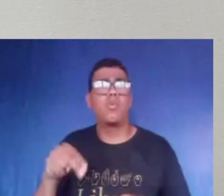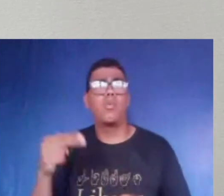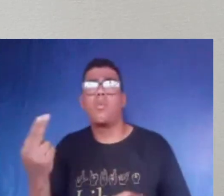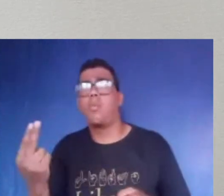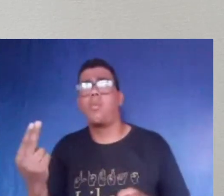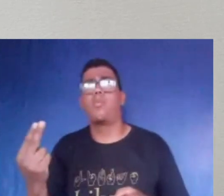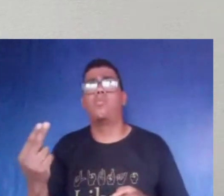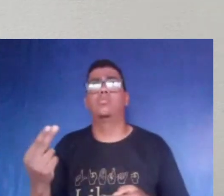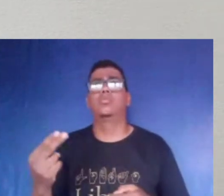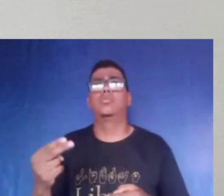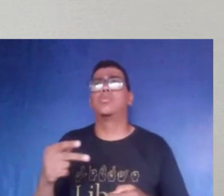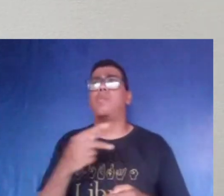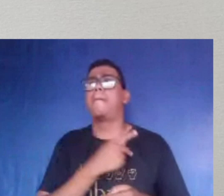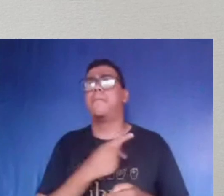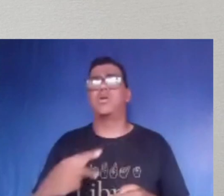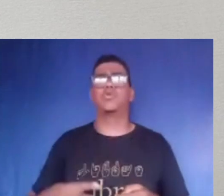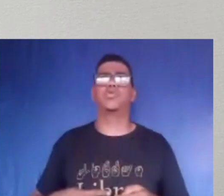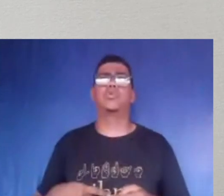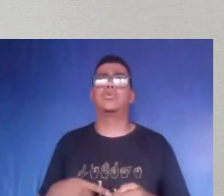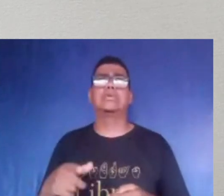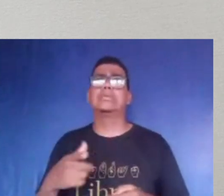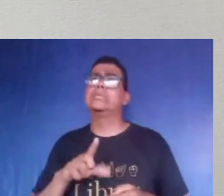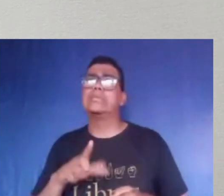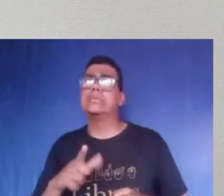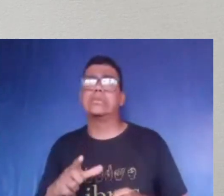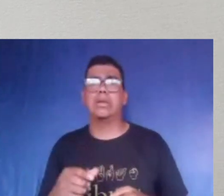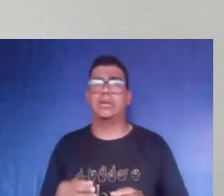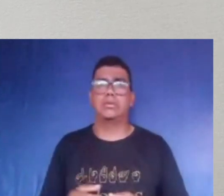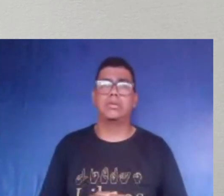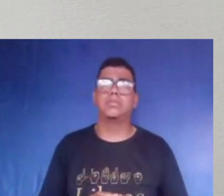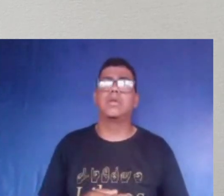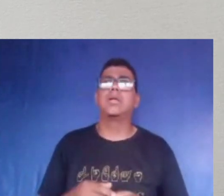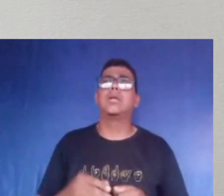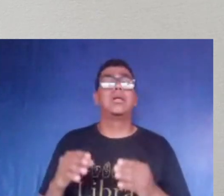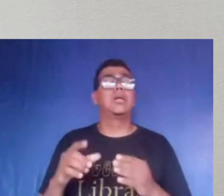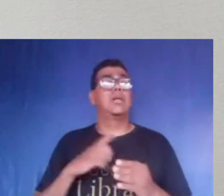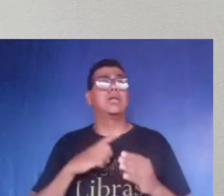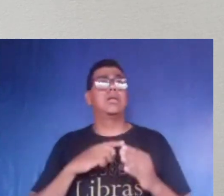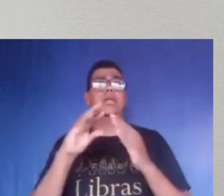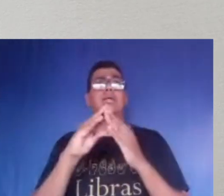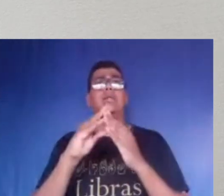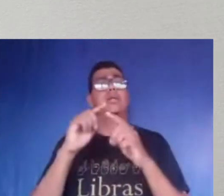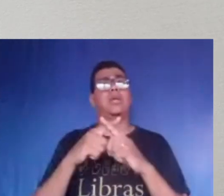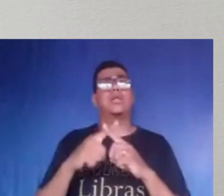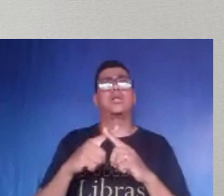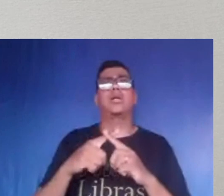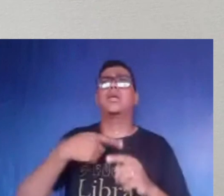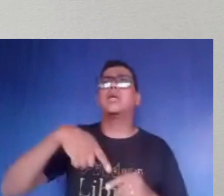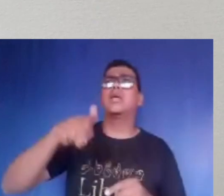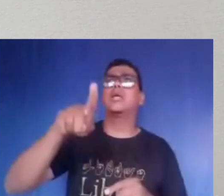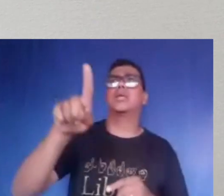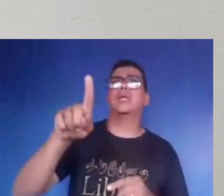educadores, em algumas igrejas espalhadas nos confins da terra, é muito necessário que as pessoas elas tenham ali a tranquilidade para trabalhar,